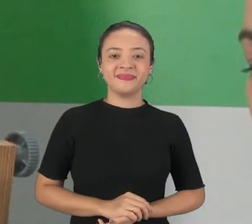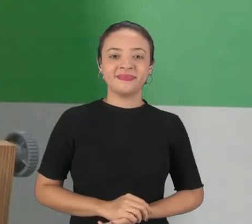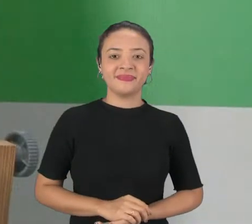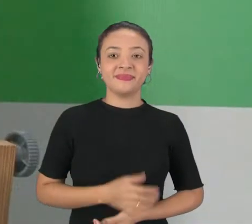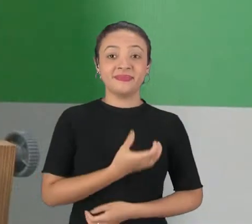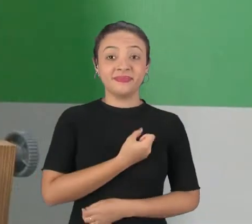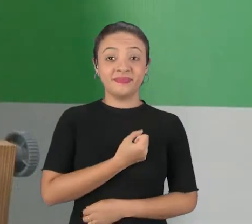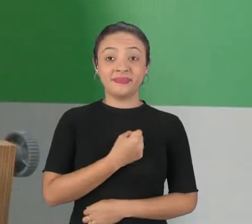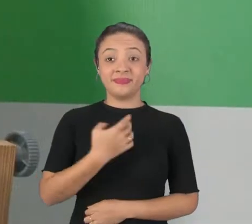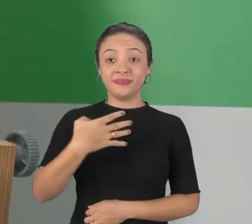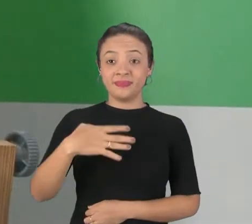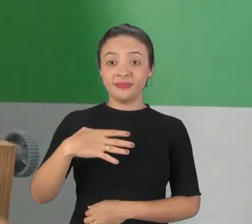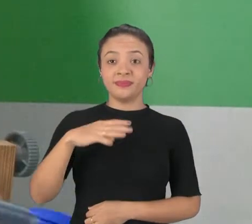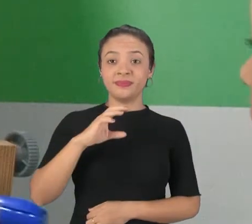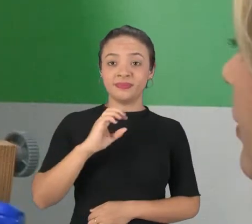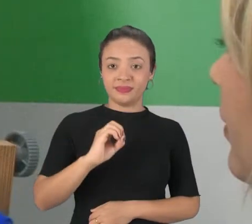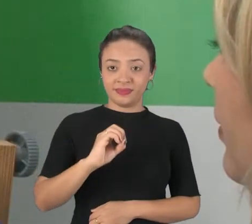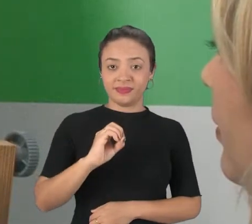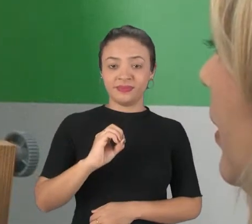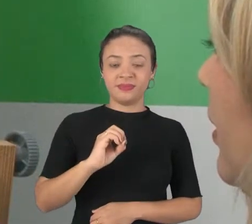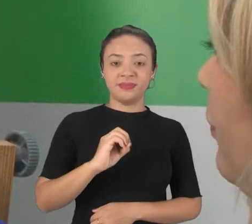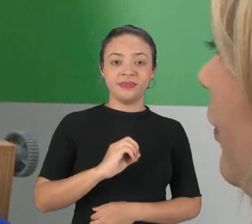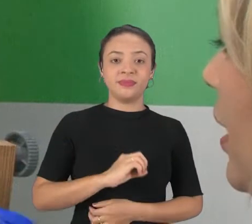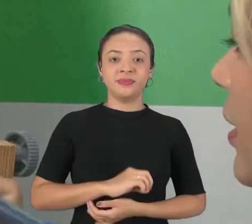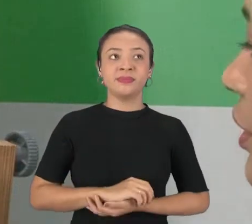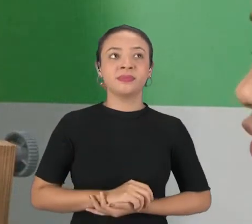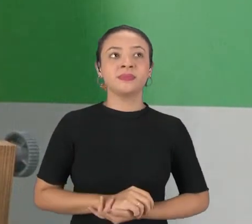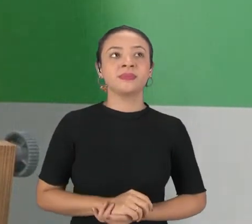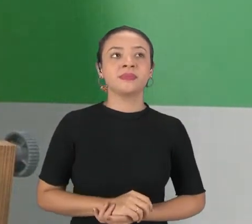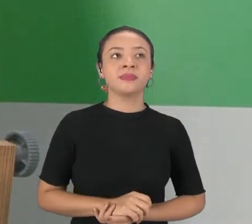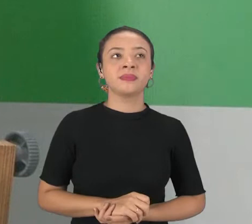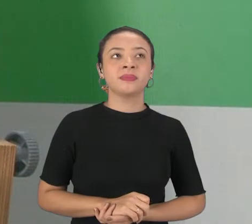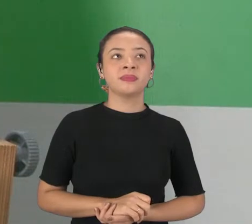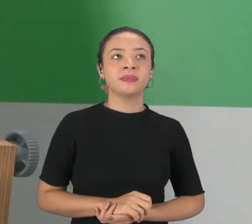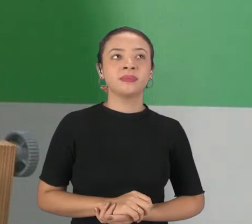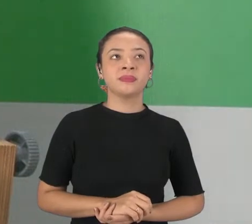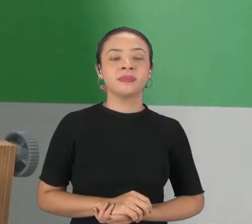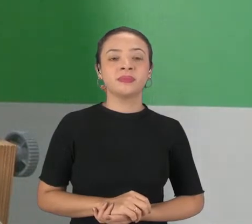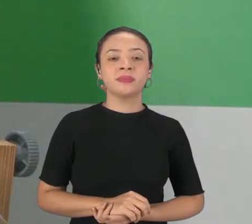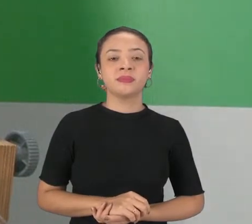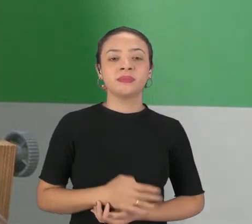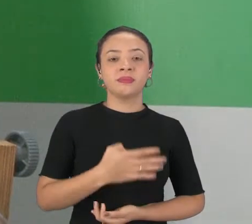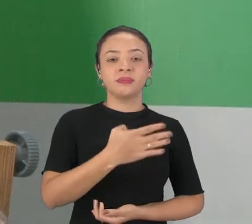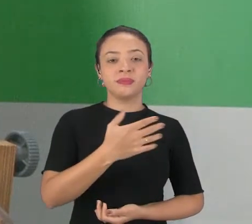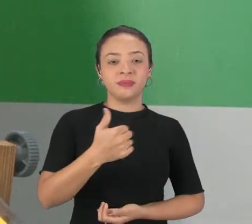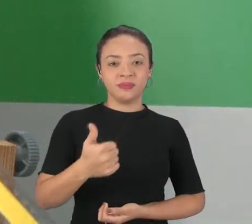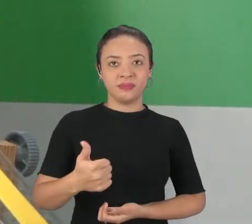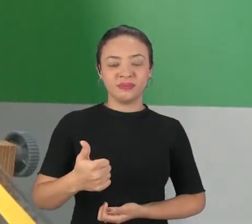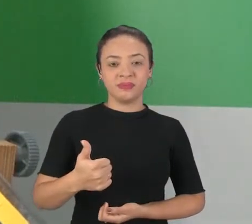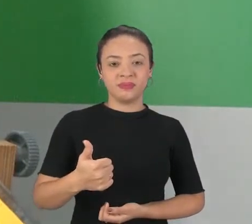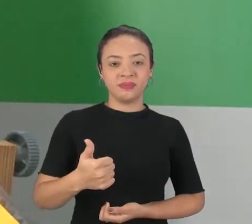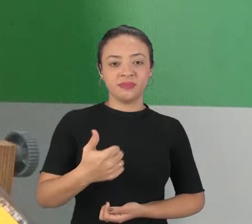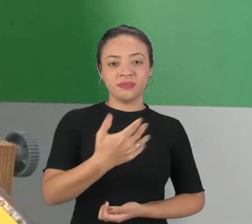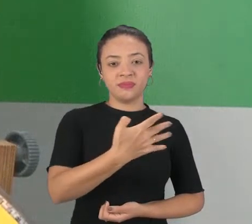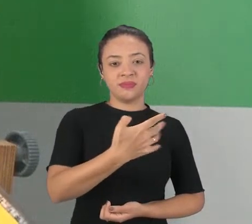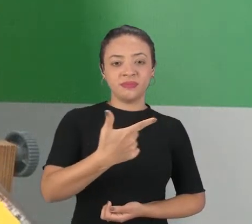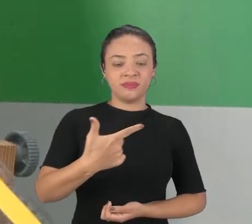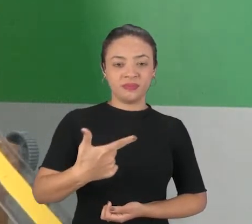número 40 a grife e este 41